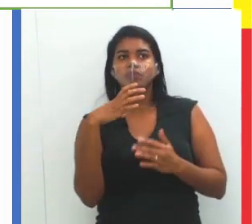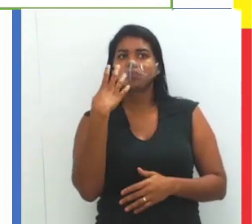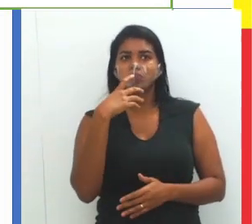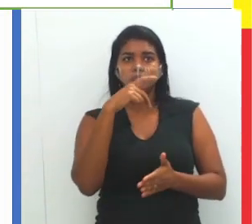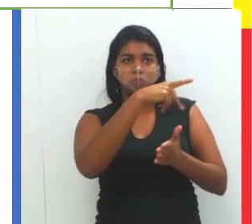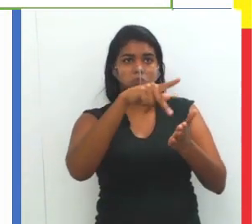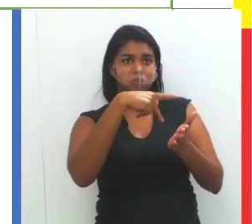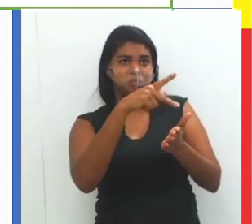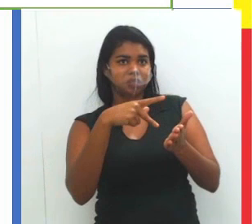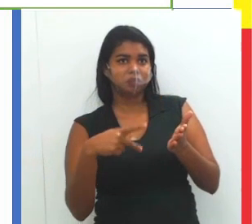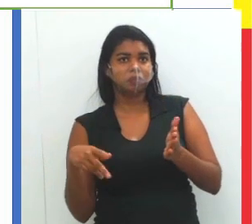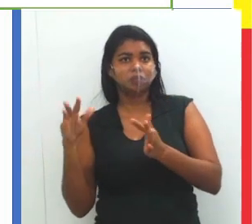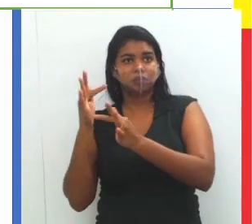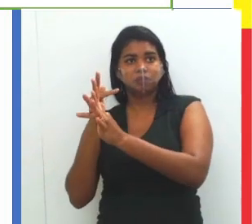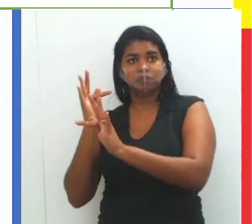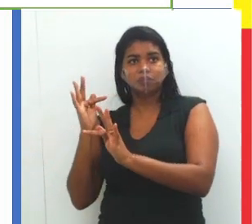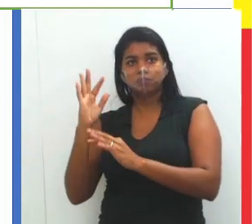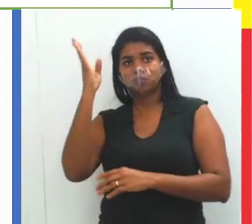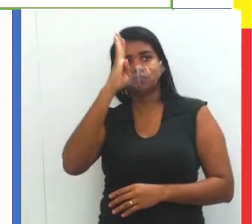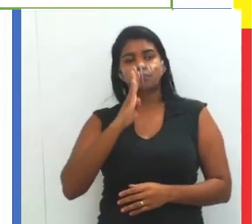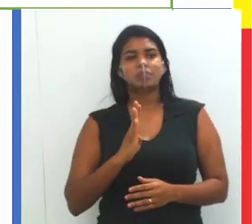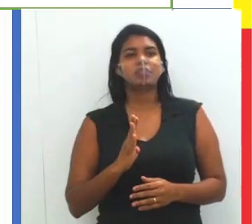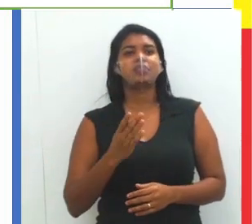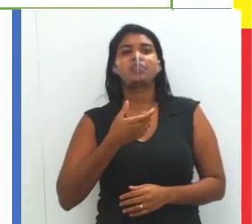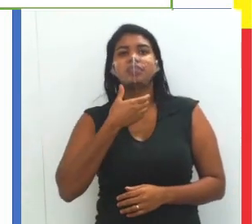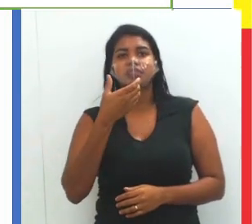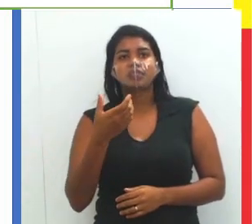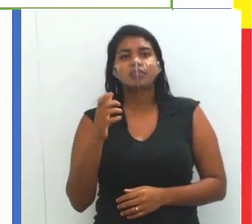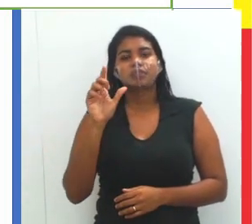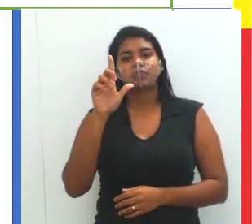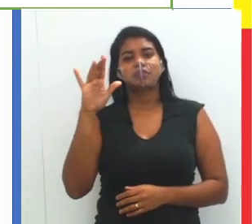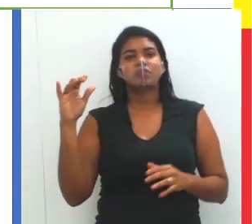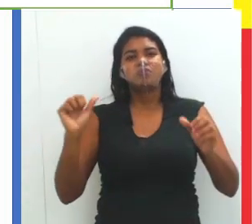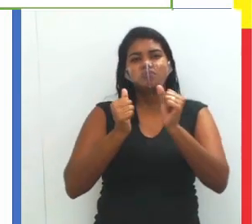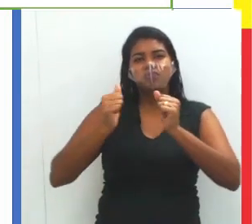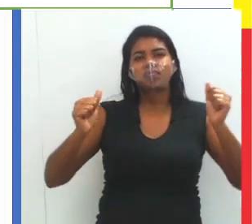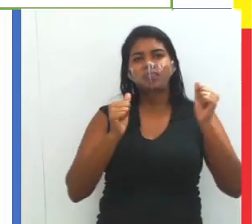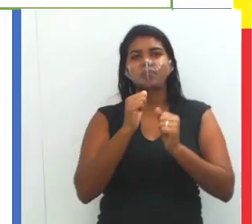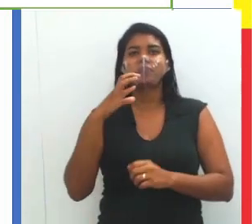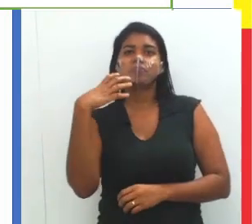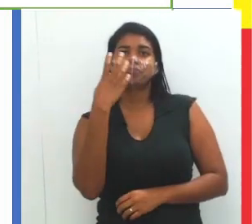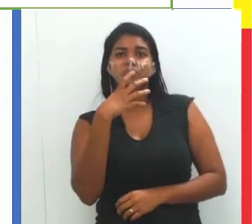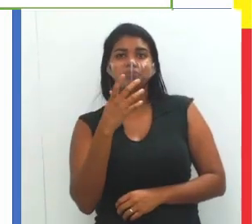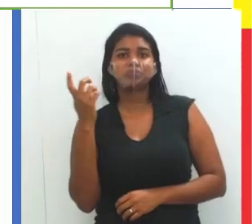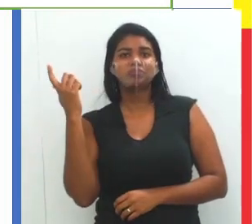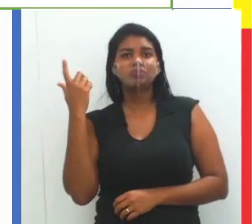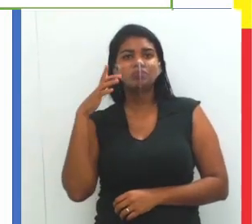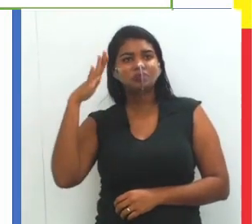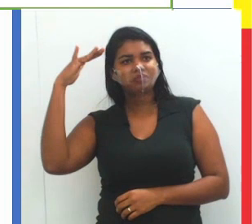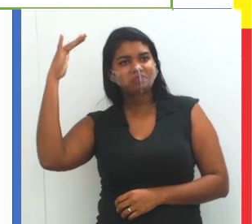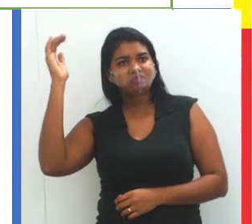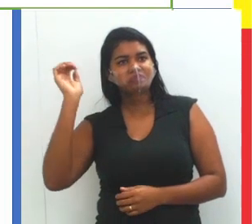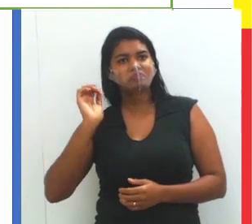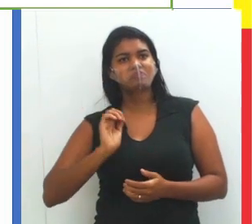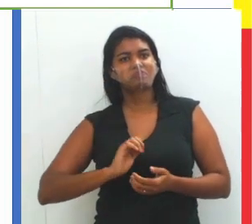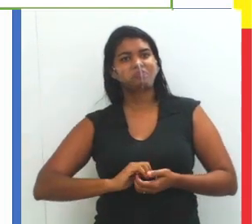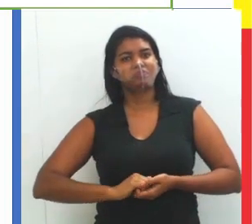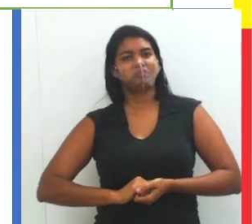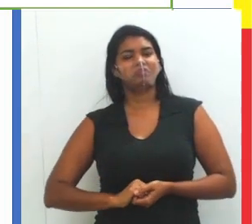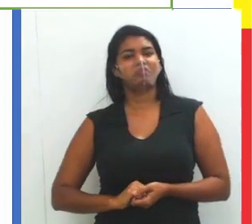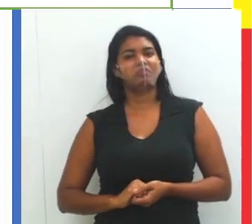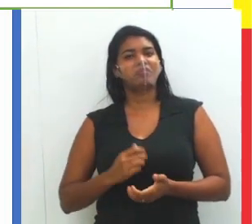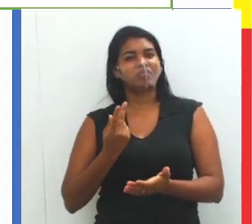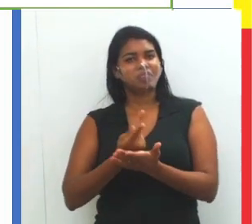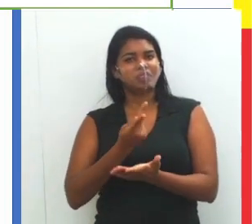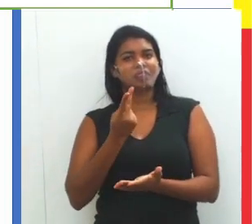foi poeta e folclorista brasileiro. Na voz de Luiz Gonzaga, suas canções alcançaram as paradas de sucesso